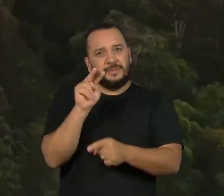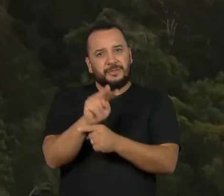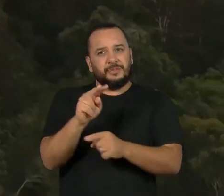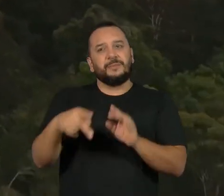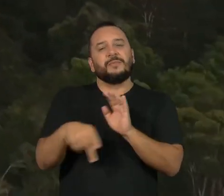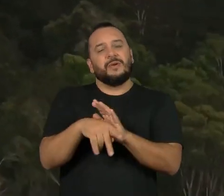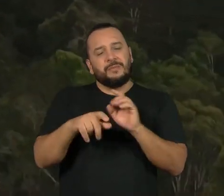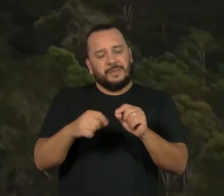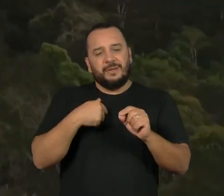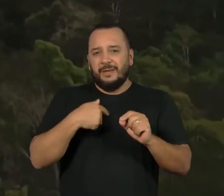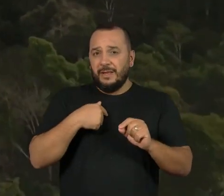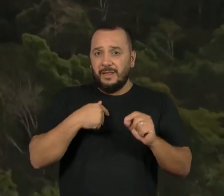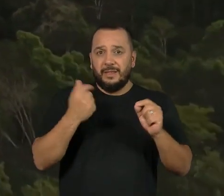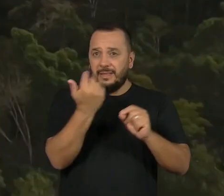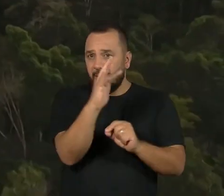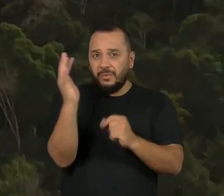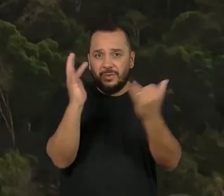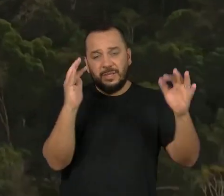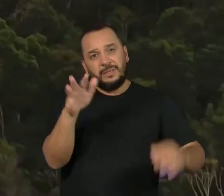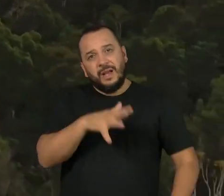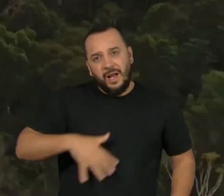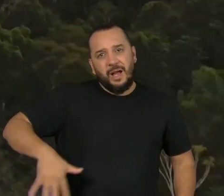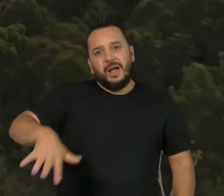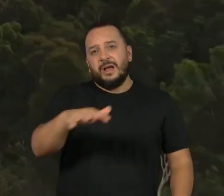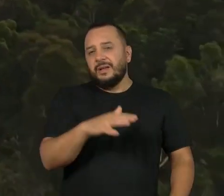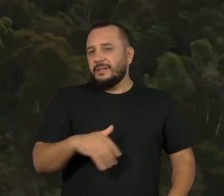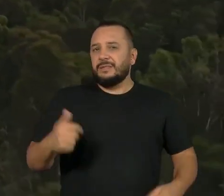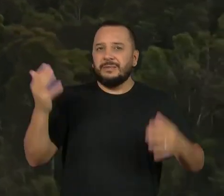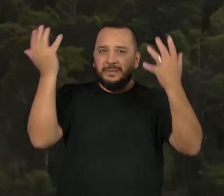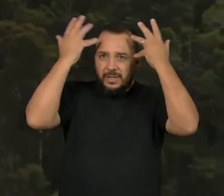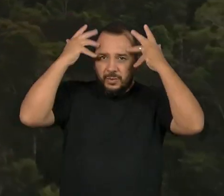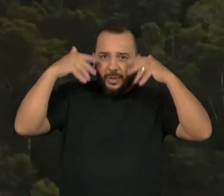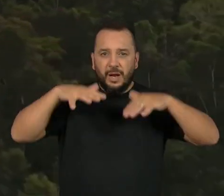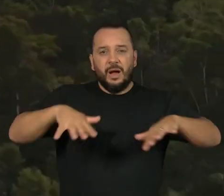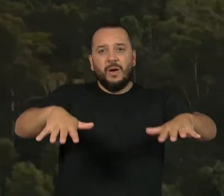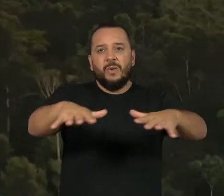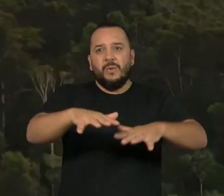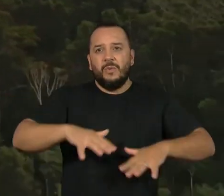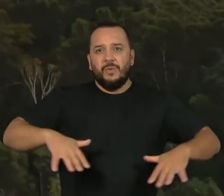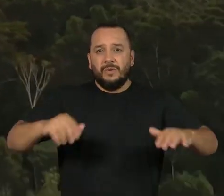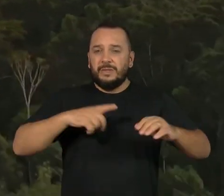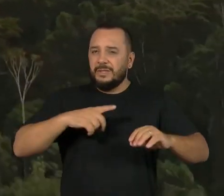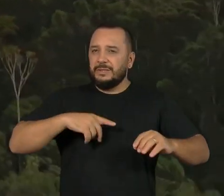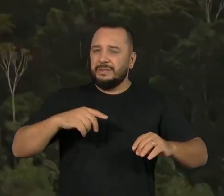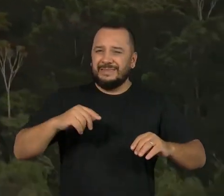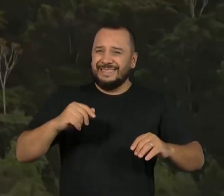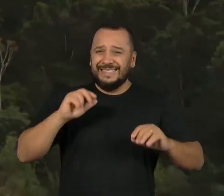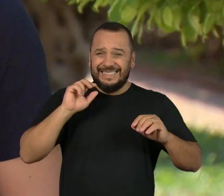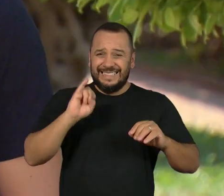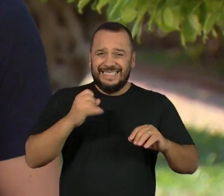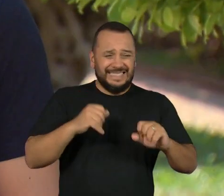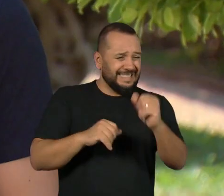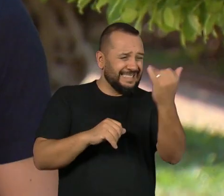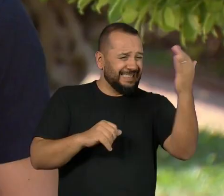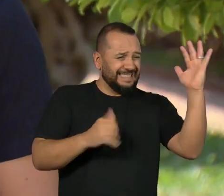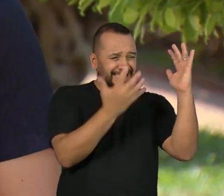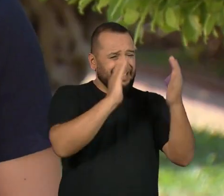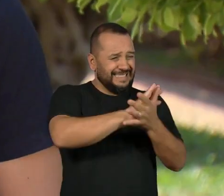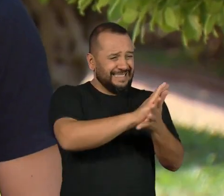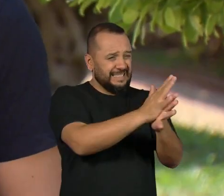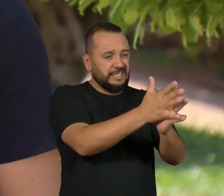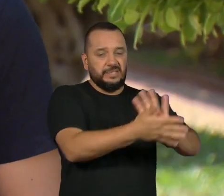de áreas protegidas em áreas sensíveis ao risco natural, a troca de áreas florestais para fins de agricultura, pecuária e